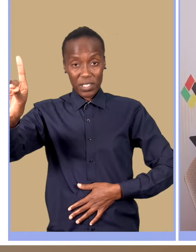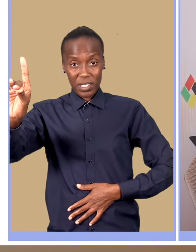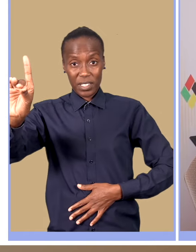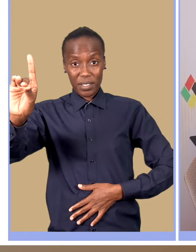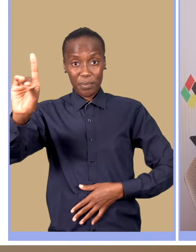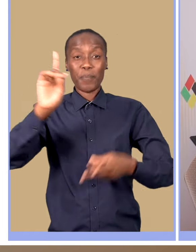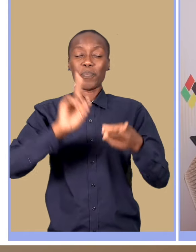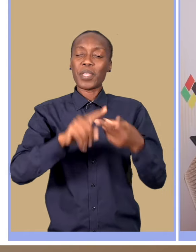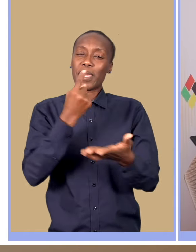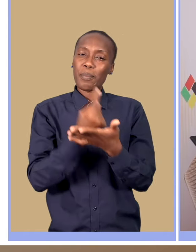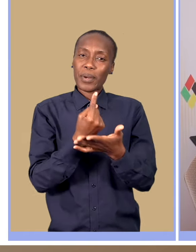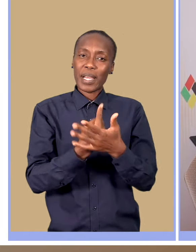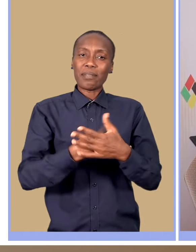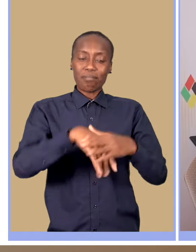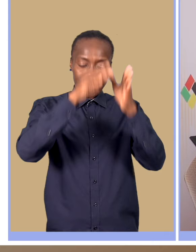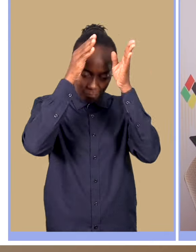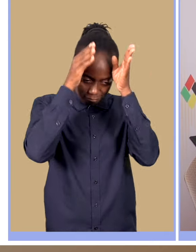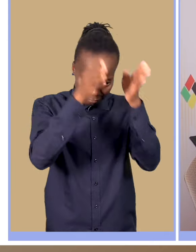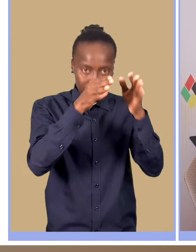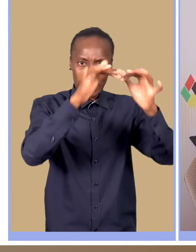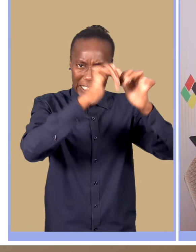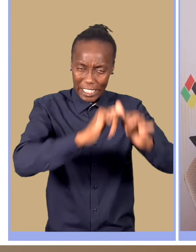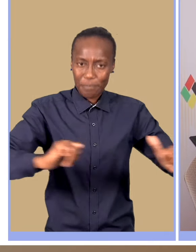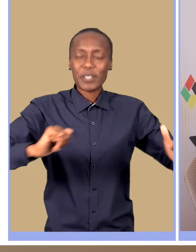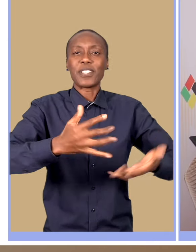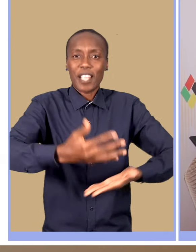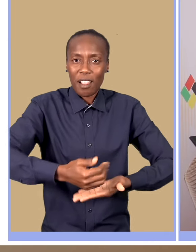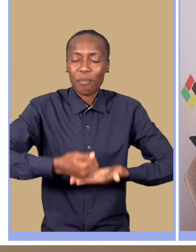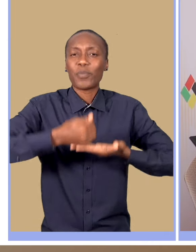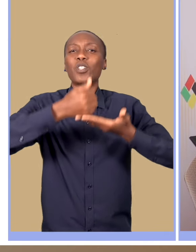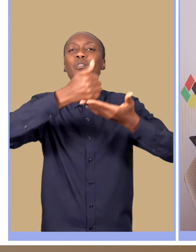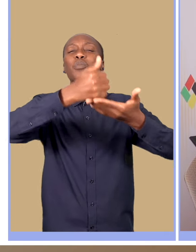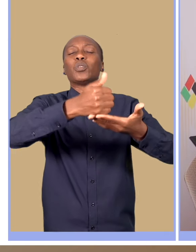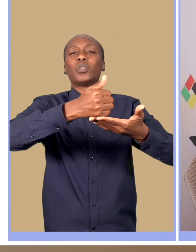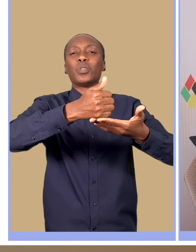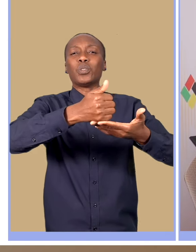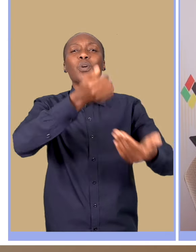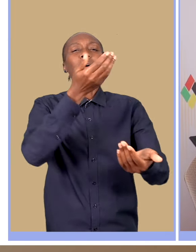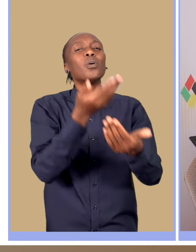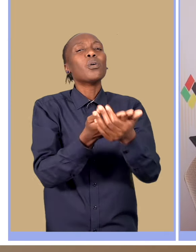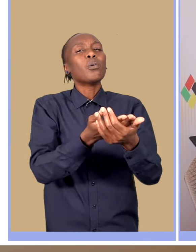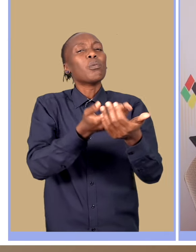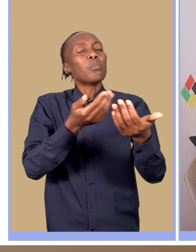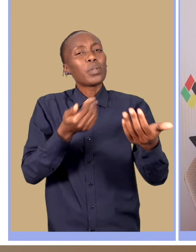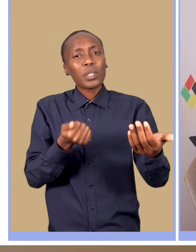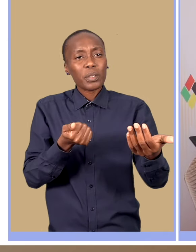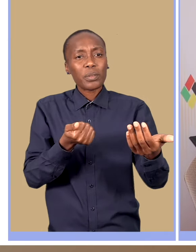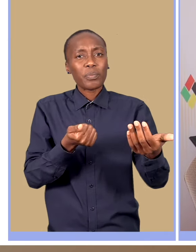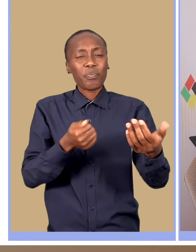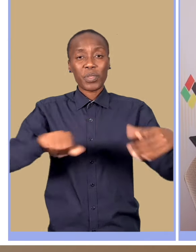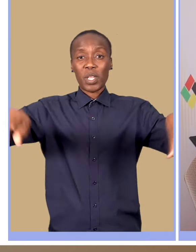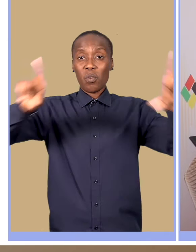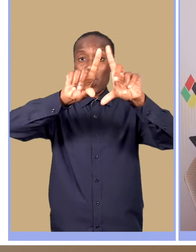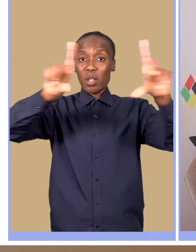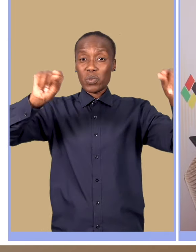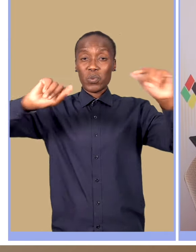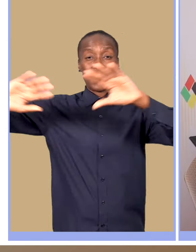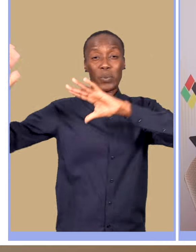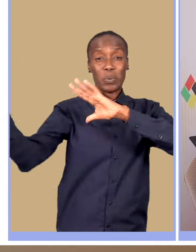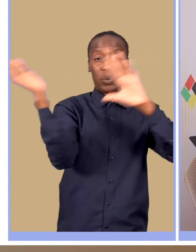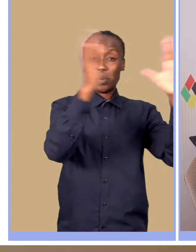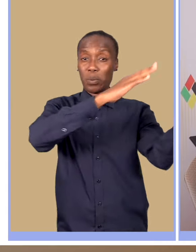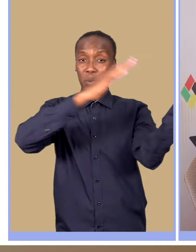de deficiência precisam de uma atenção especial quando ligado à ideia, quer dizer, a ideia não, ao